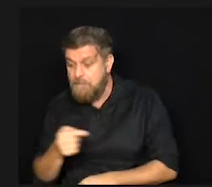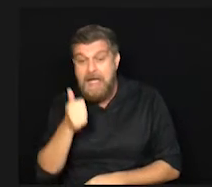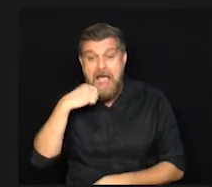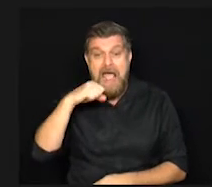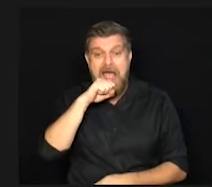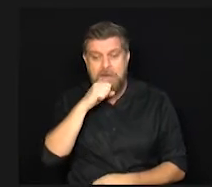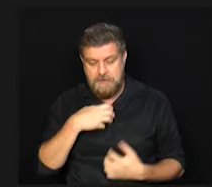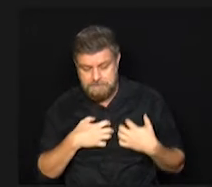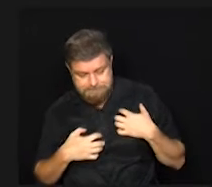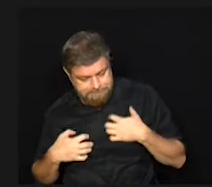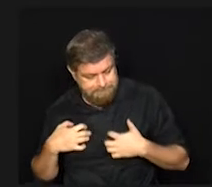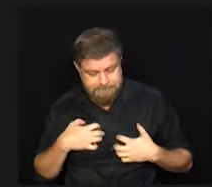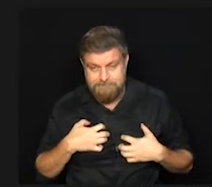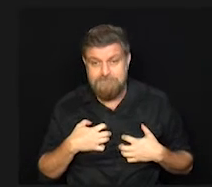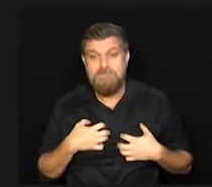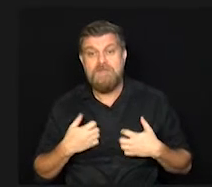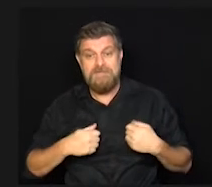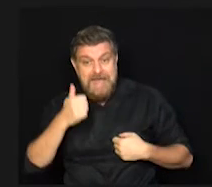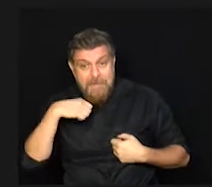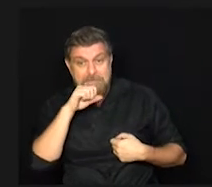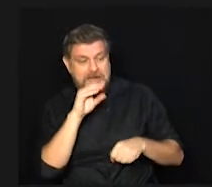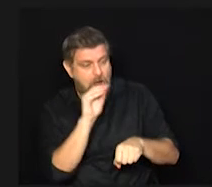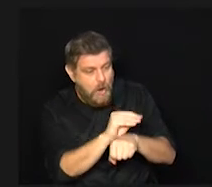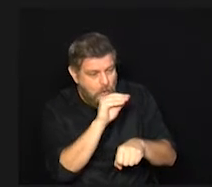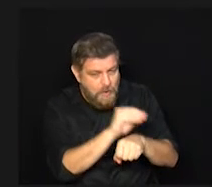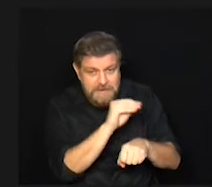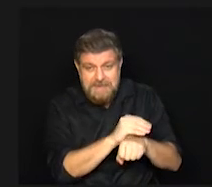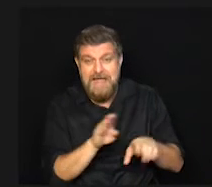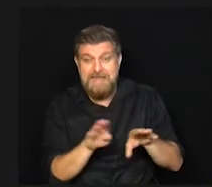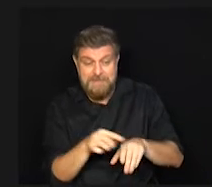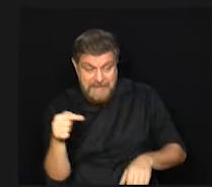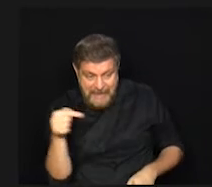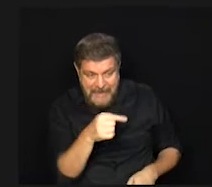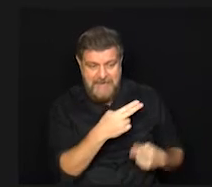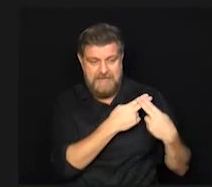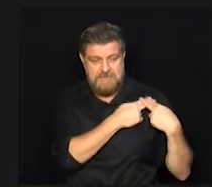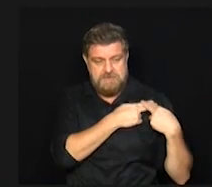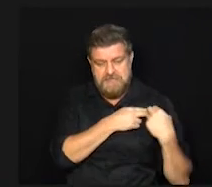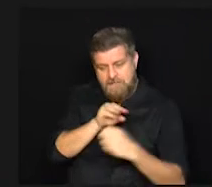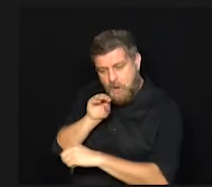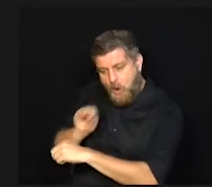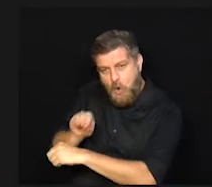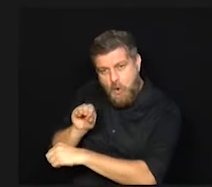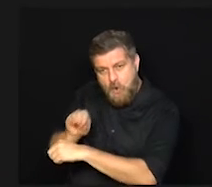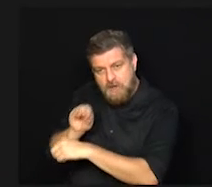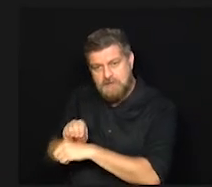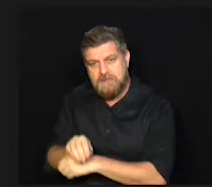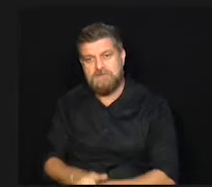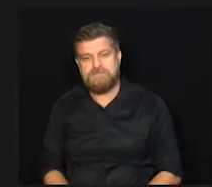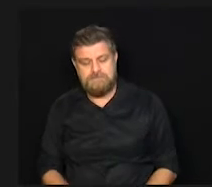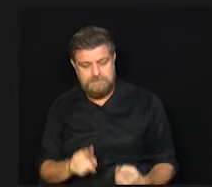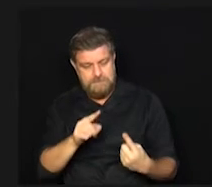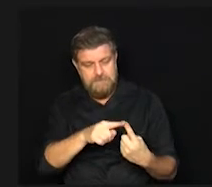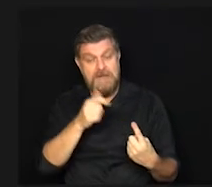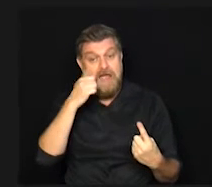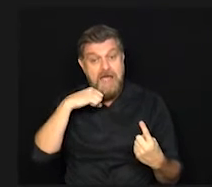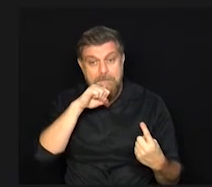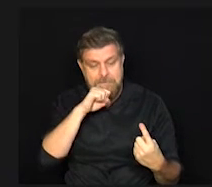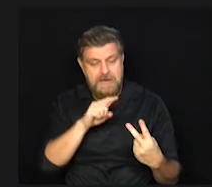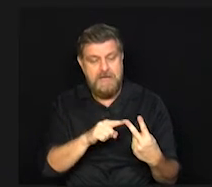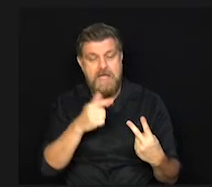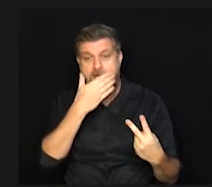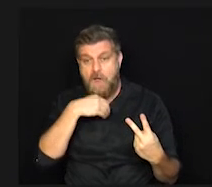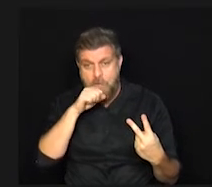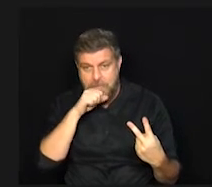bem. Então, trabalhando desde o cuidar de quem cuida, que é cuidar da mãe, cuidar do pai, para que a gente lá na frente cuide